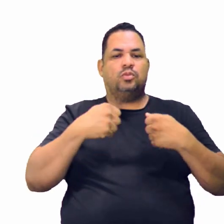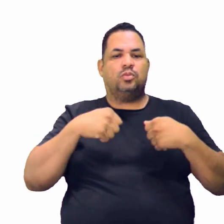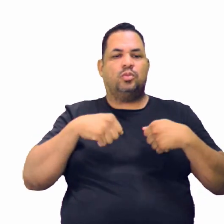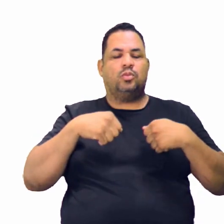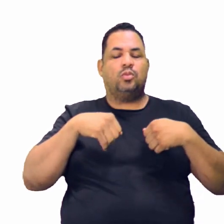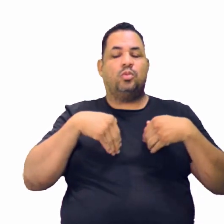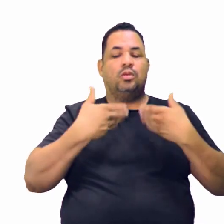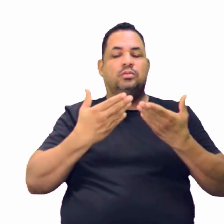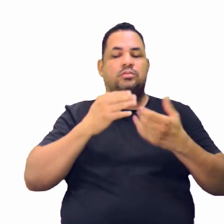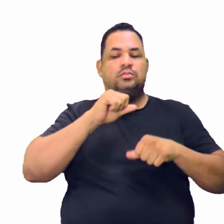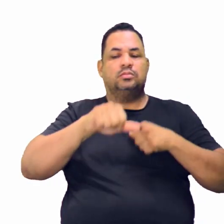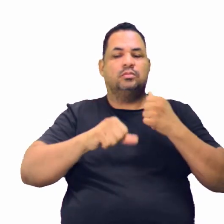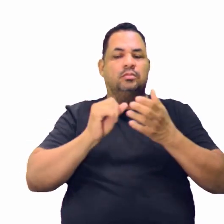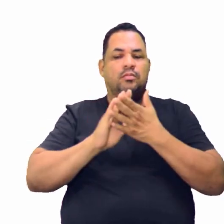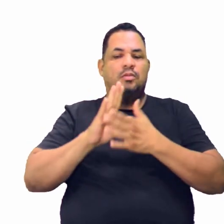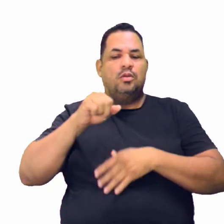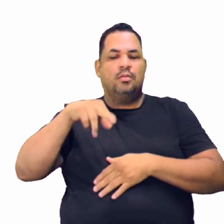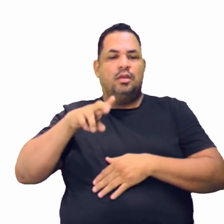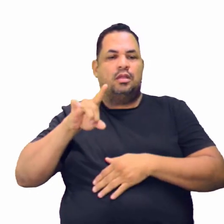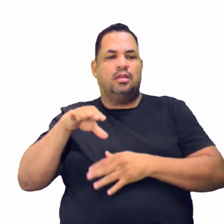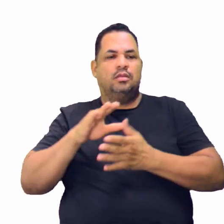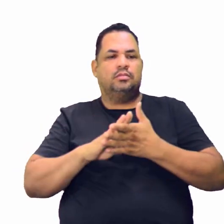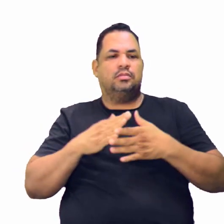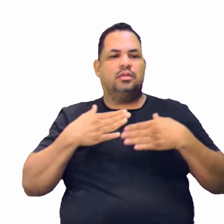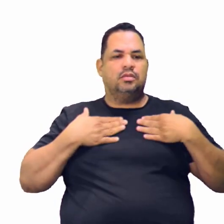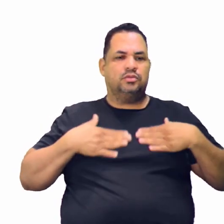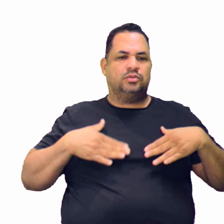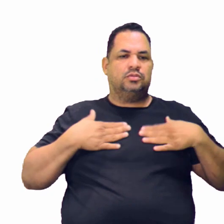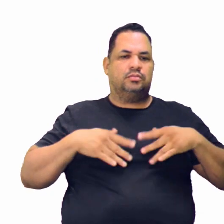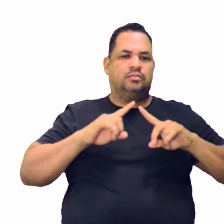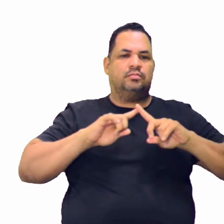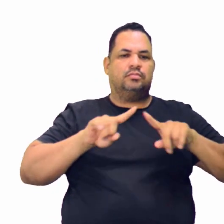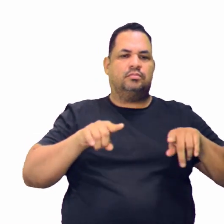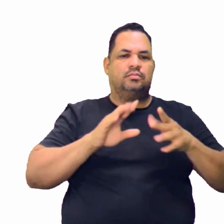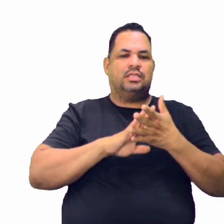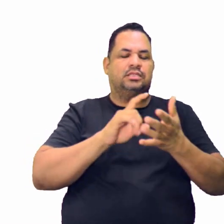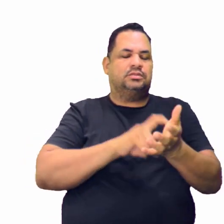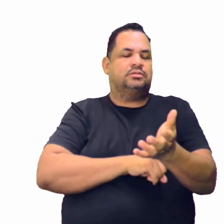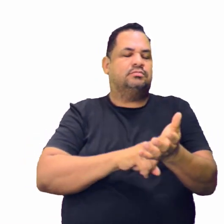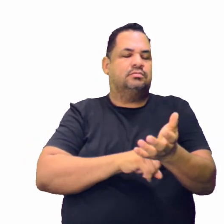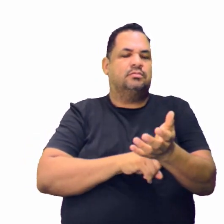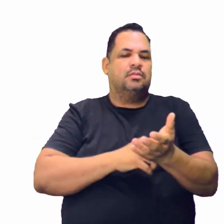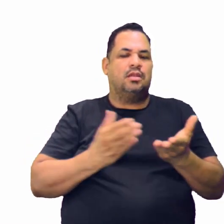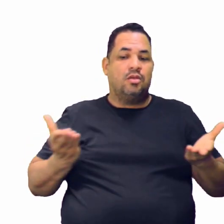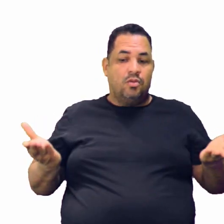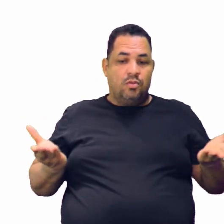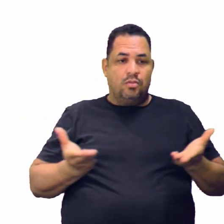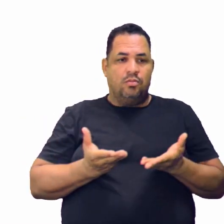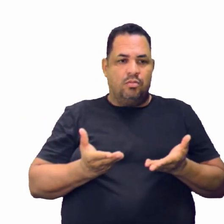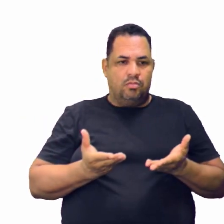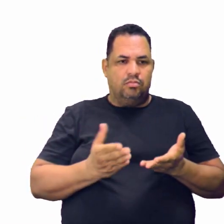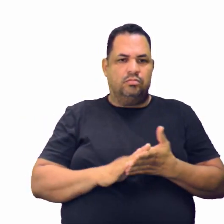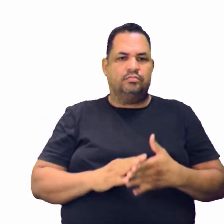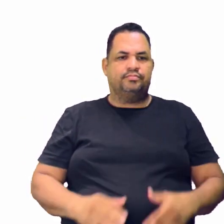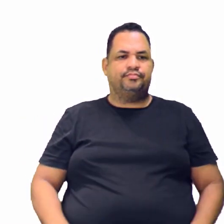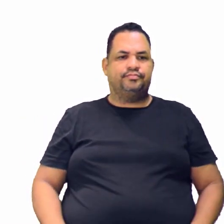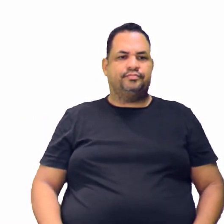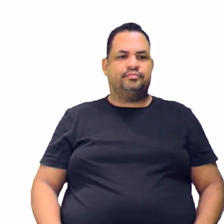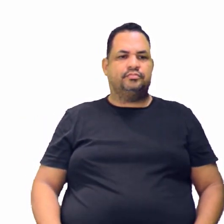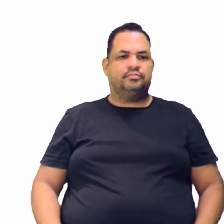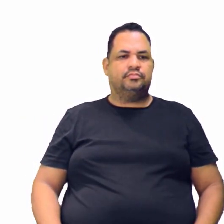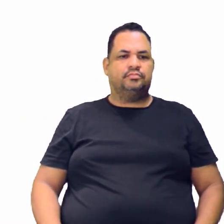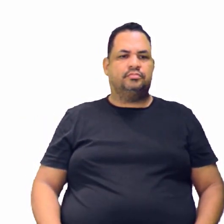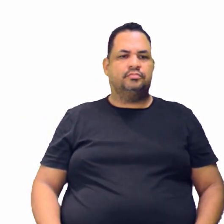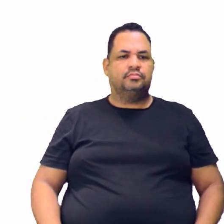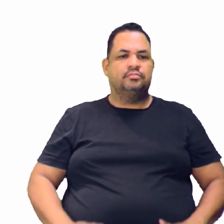Então, vamos ver aqui a primeira. Sou muito calmo, mas estou muito nervoso agora. E sou muito